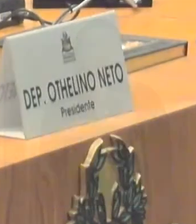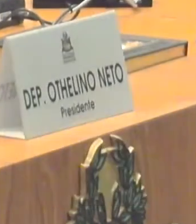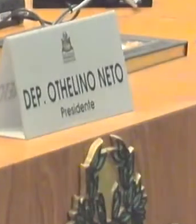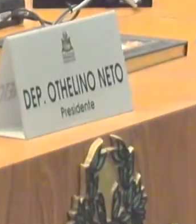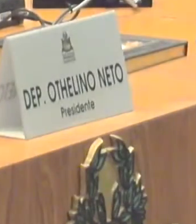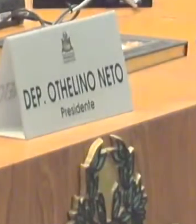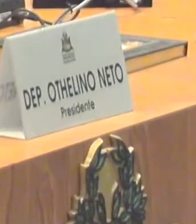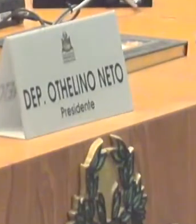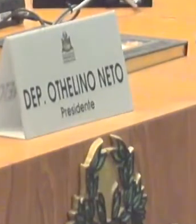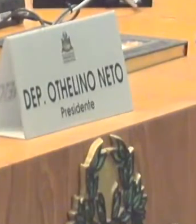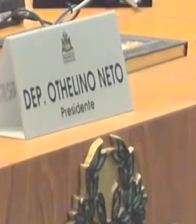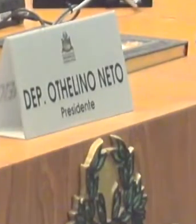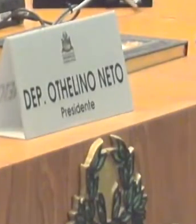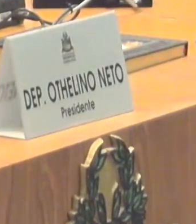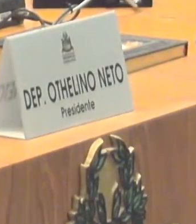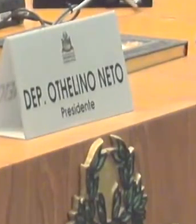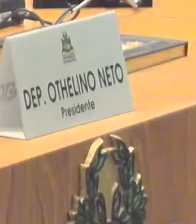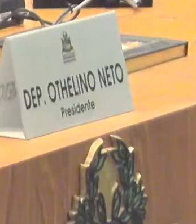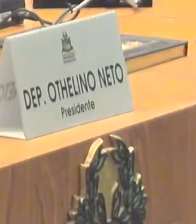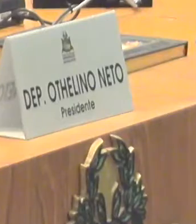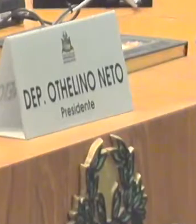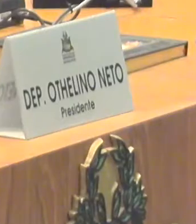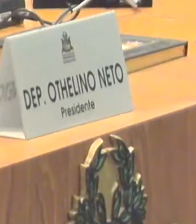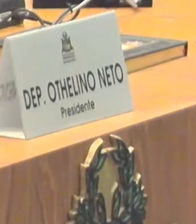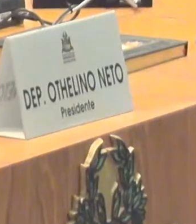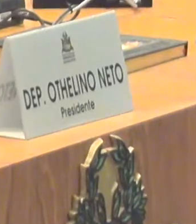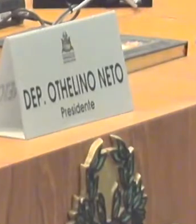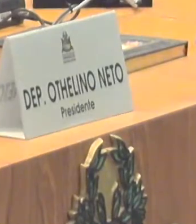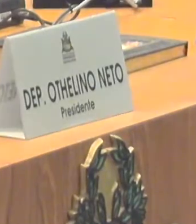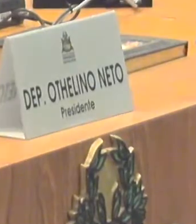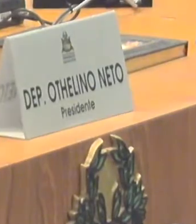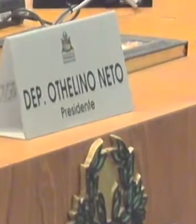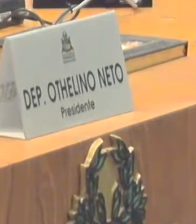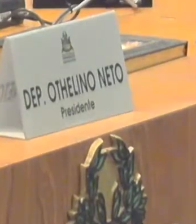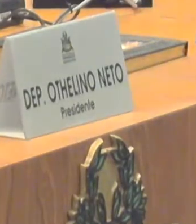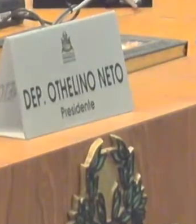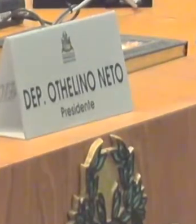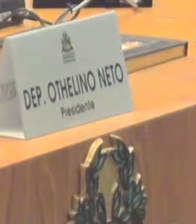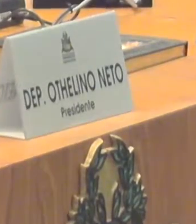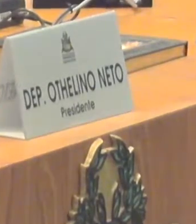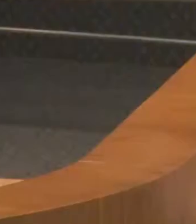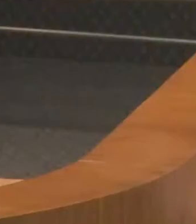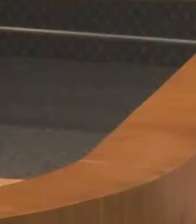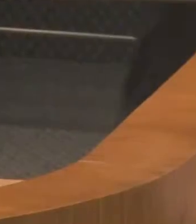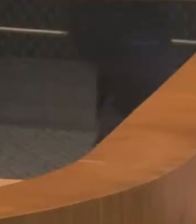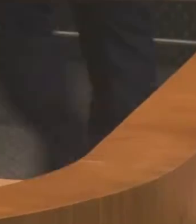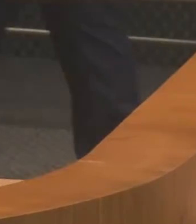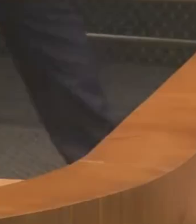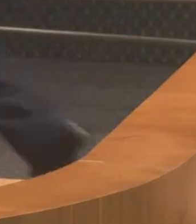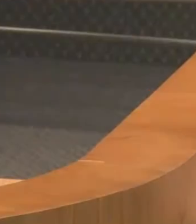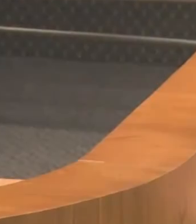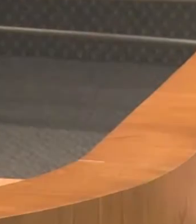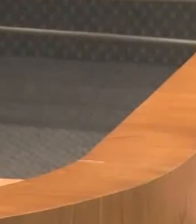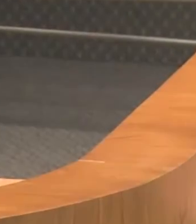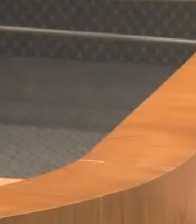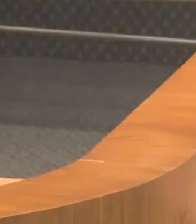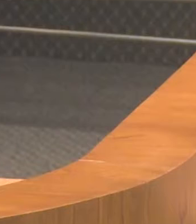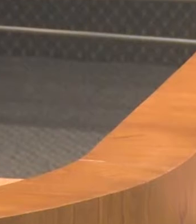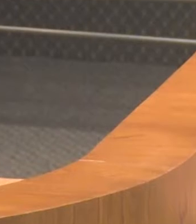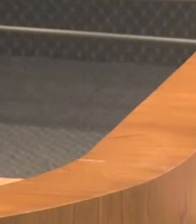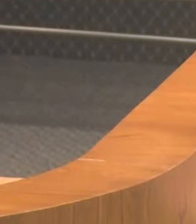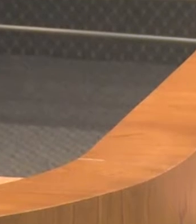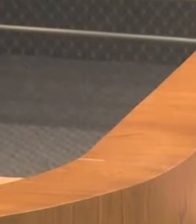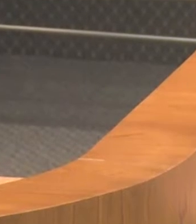deus abençoe todos nós ali imprensa senhores servidores dia 21